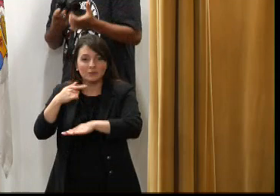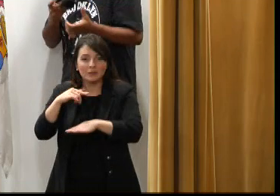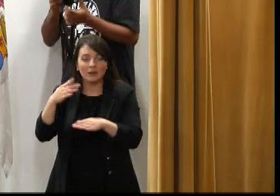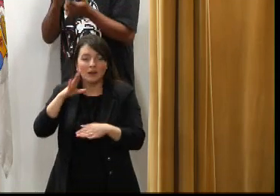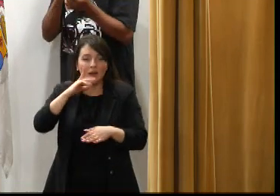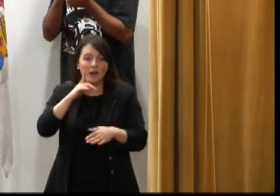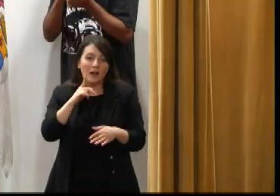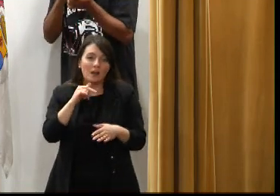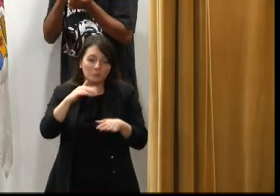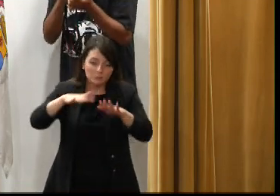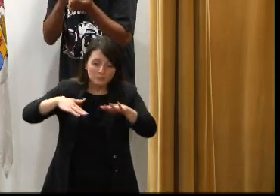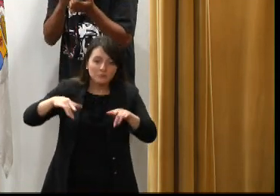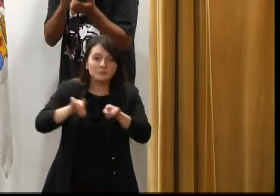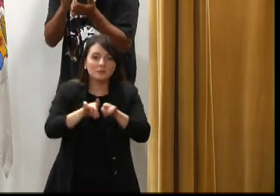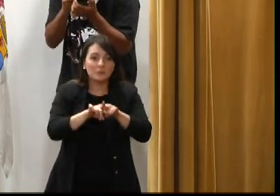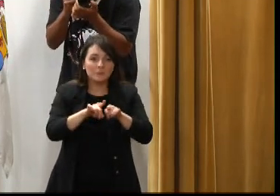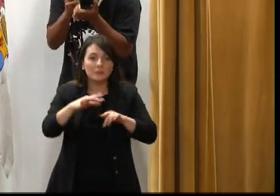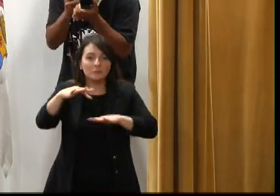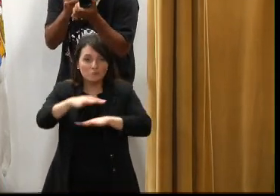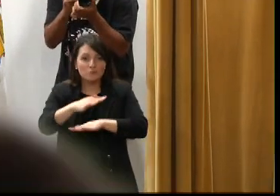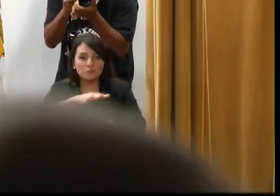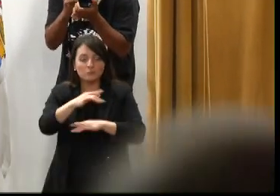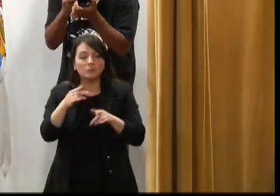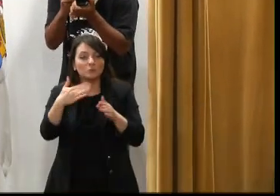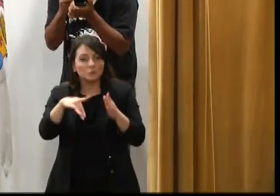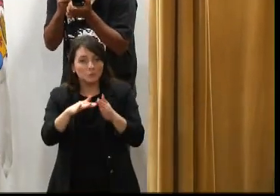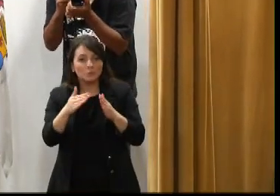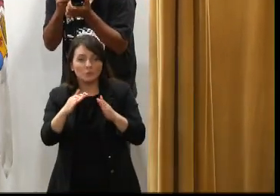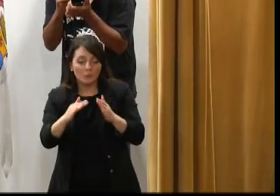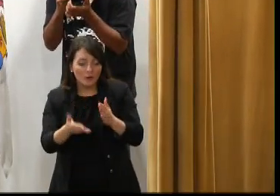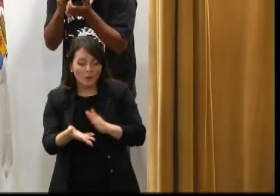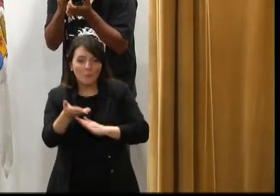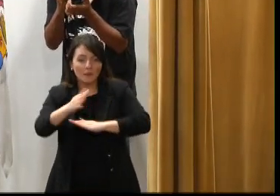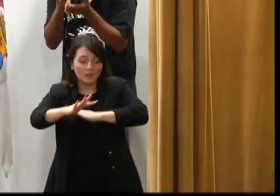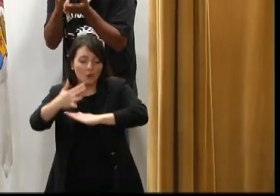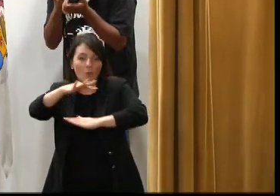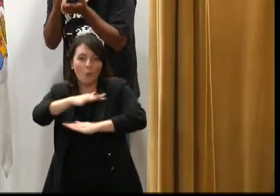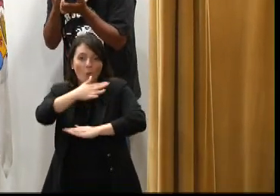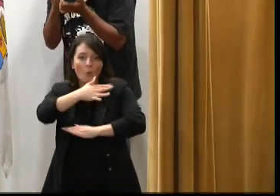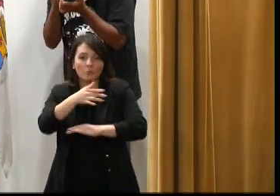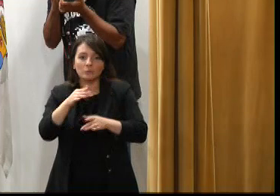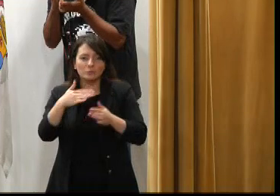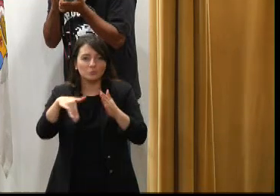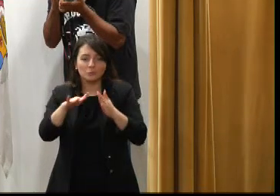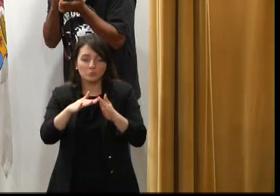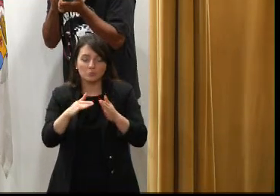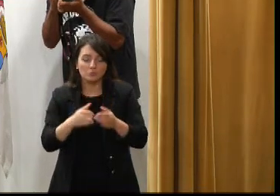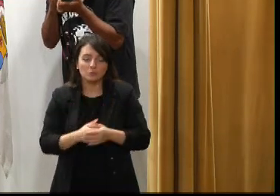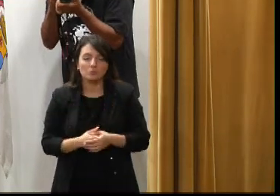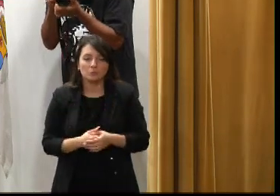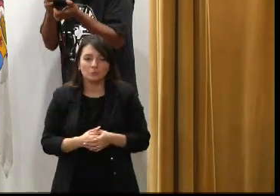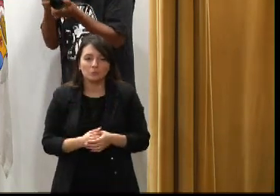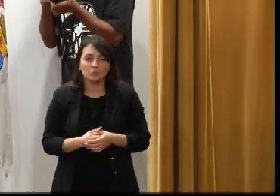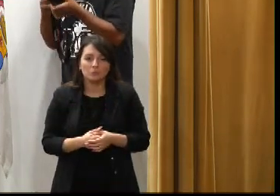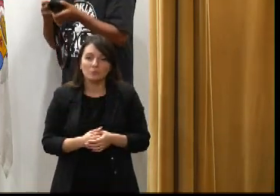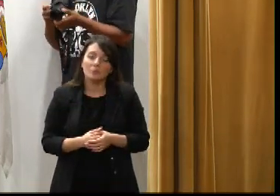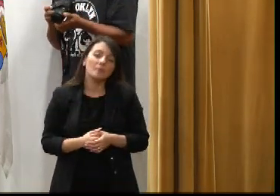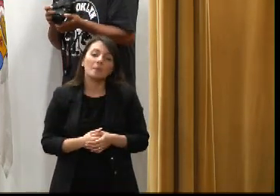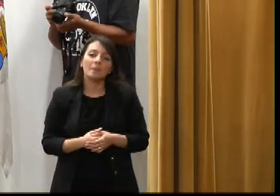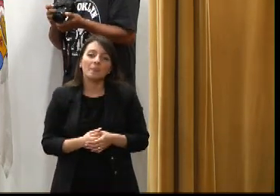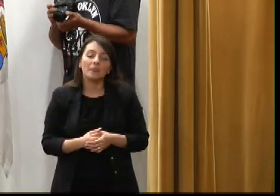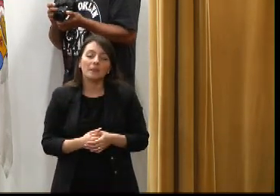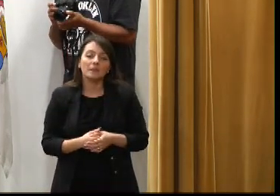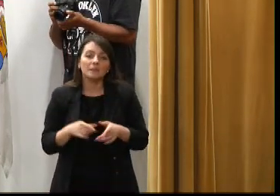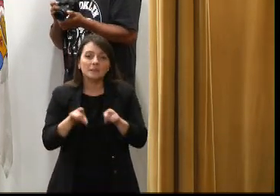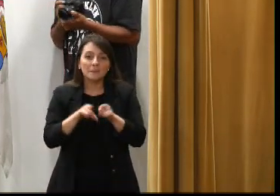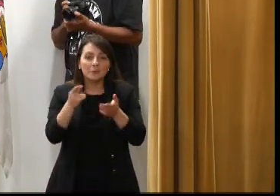ondas de calor marinhas e acidificação do oceano. Tudo isso aumenta com excelente, né, confidência. Além